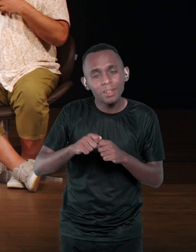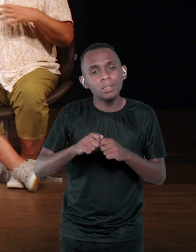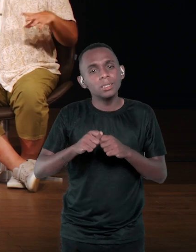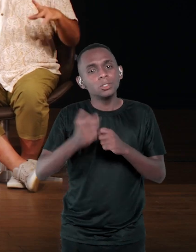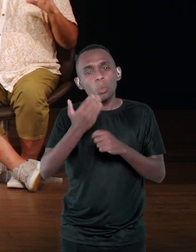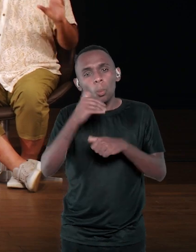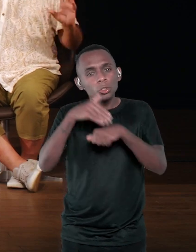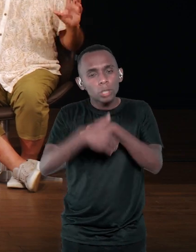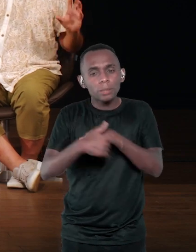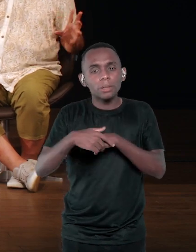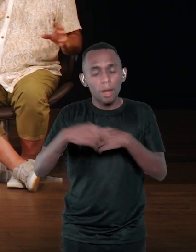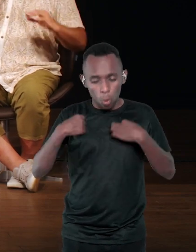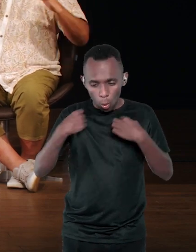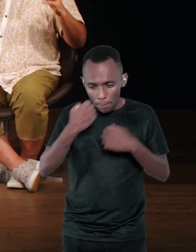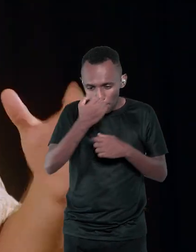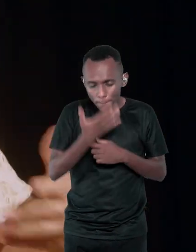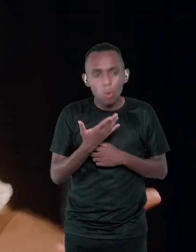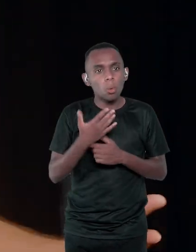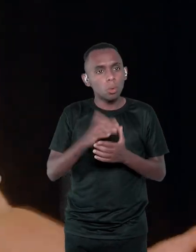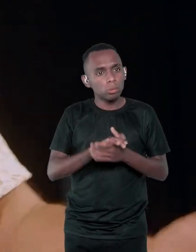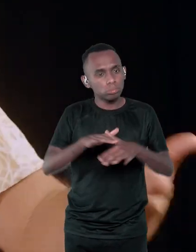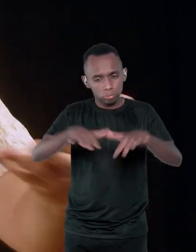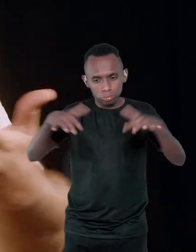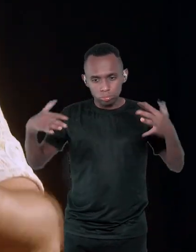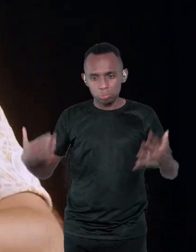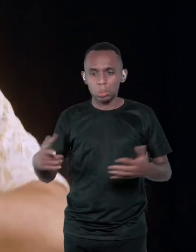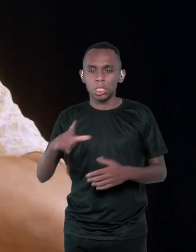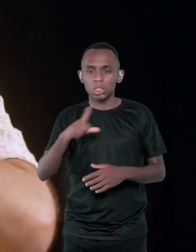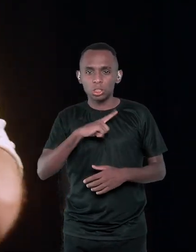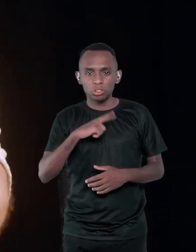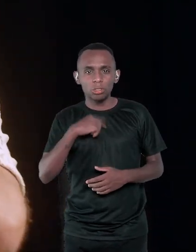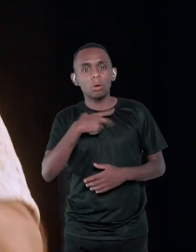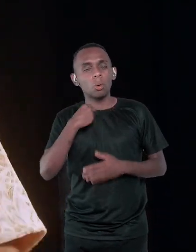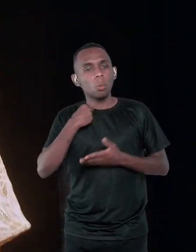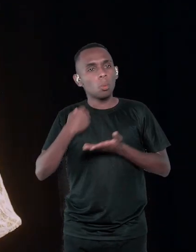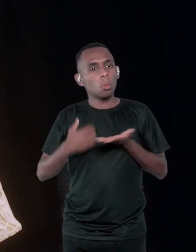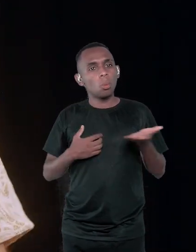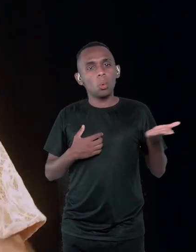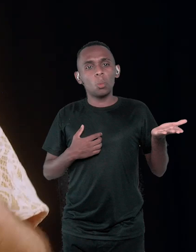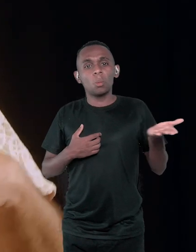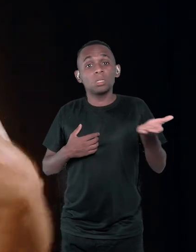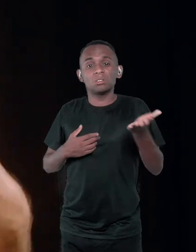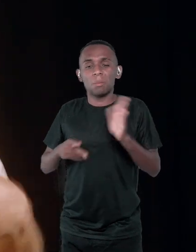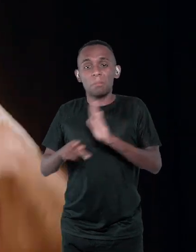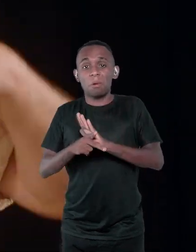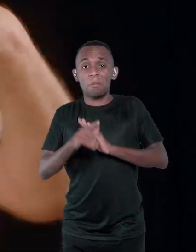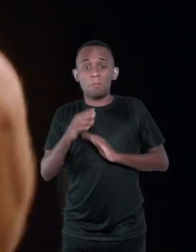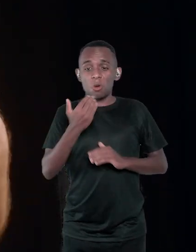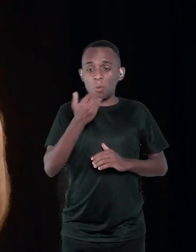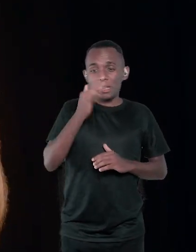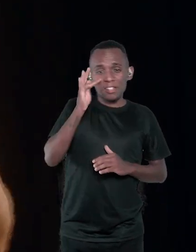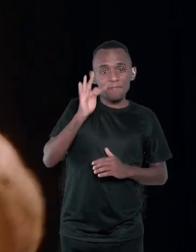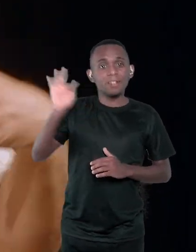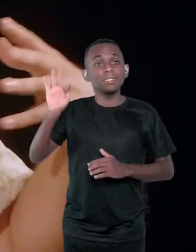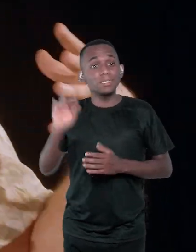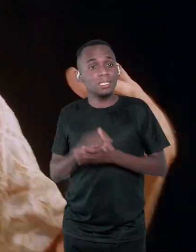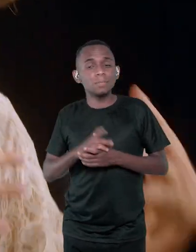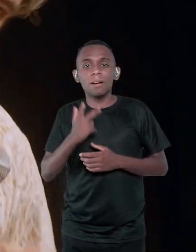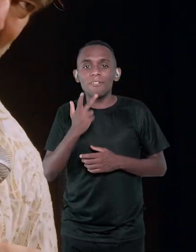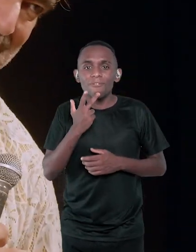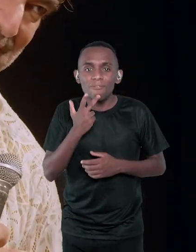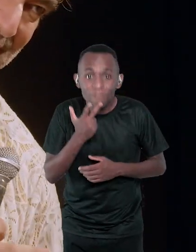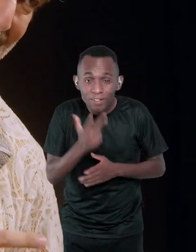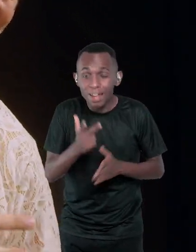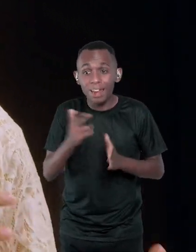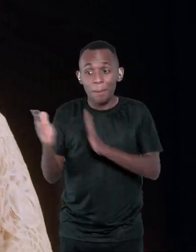boa, que eu vou jantar. A gente fazia um jantar. Ele chamou um garçom, era servida francesa. A pompa toda para contar a